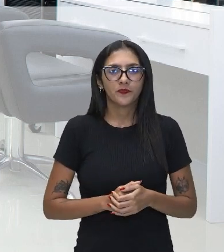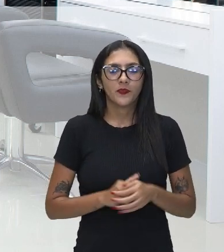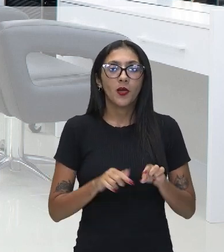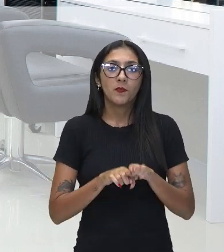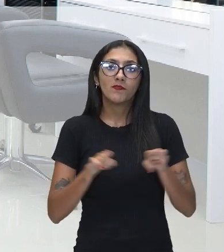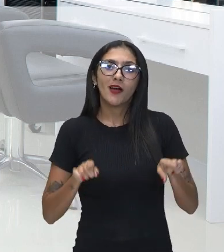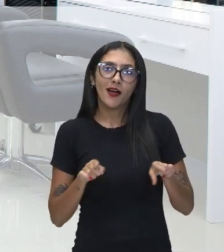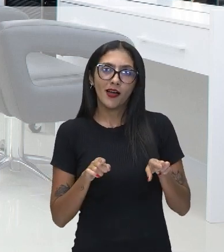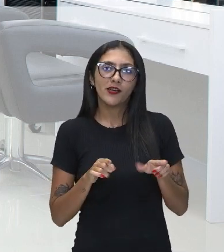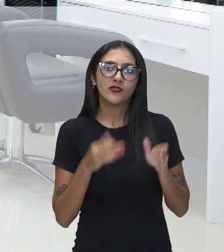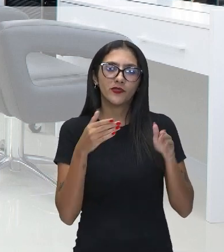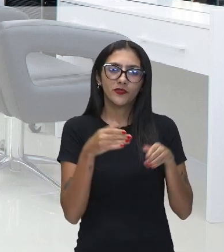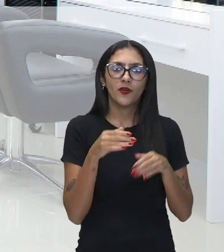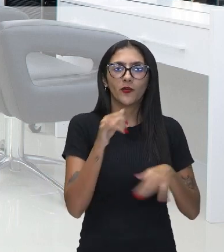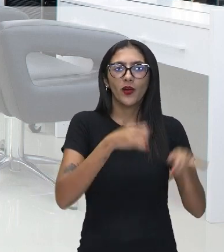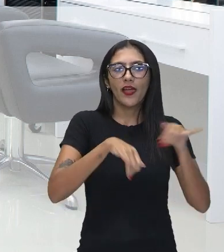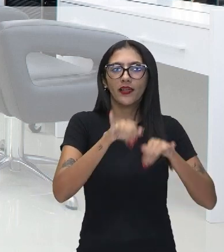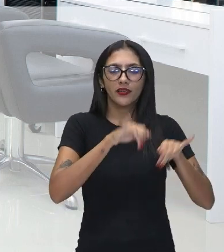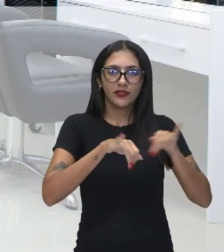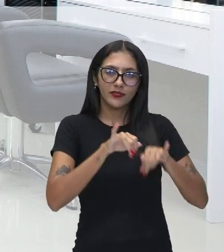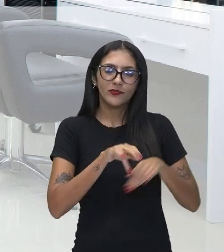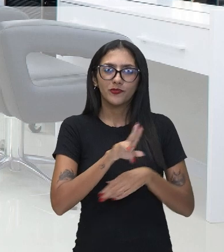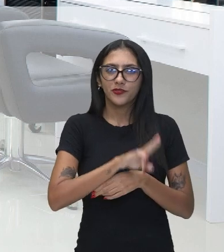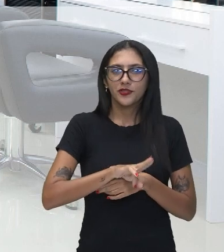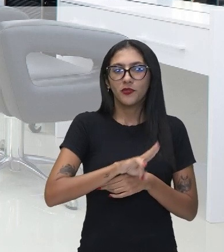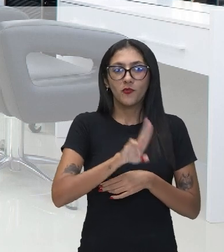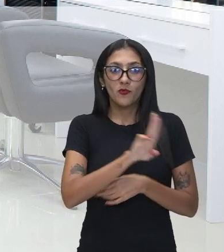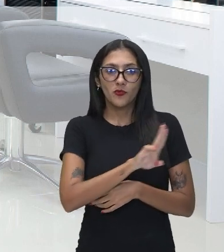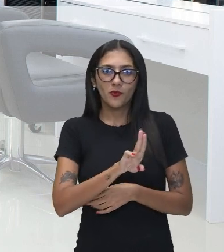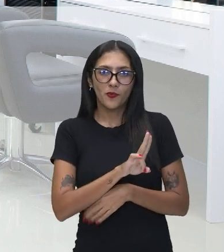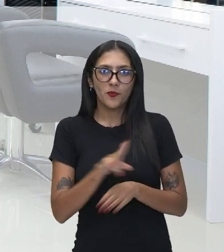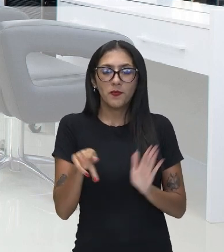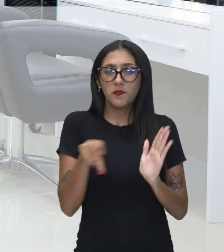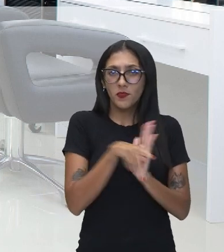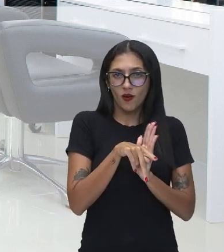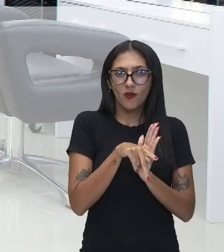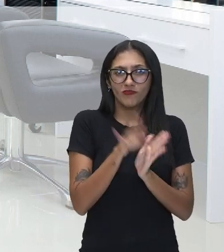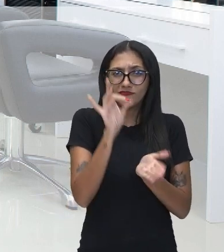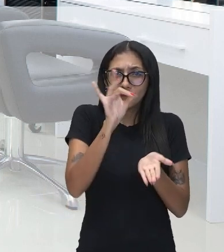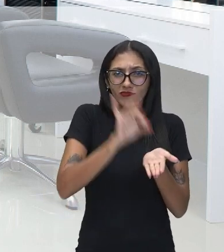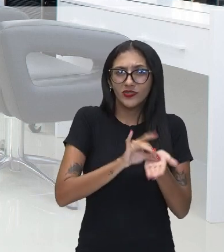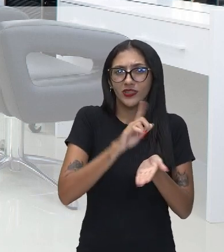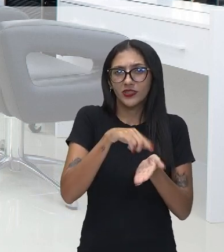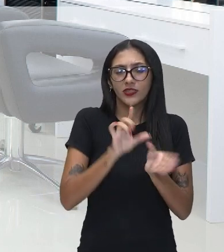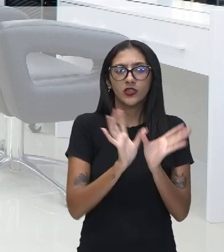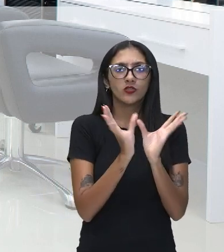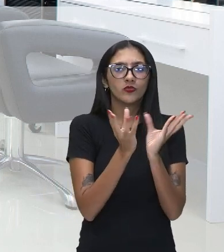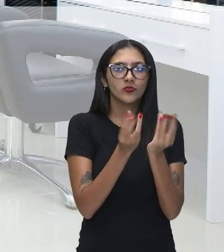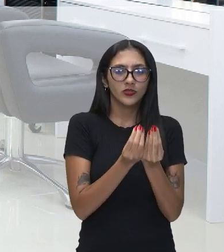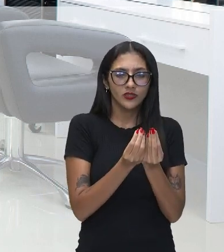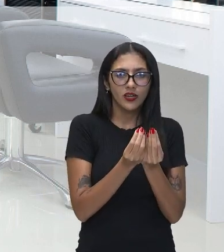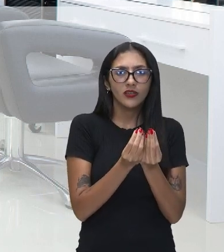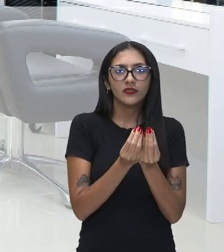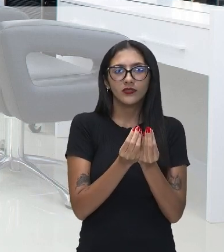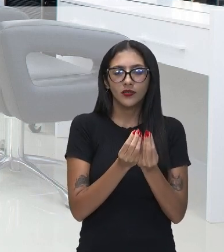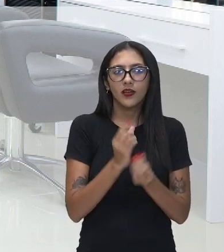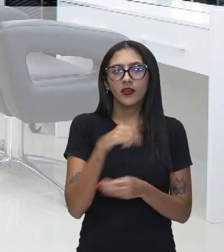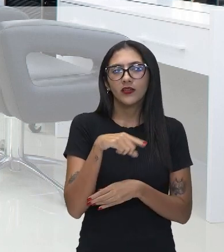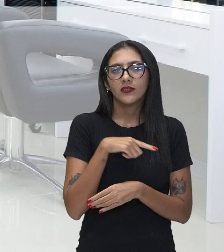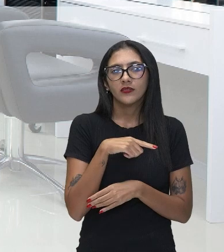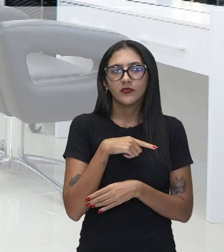da química, usando a nomenclatura oficial, a acetona, que